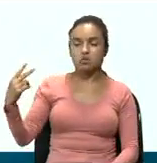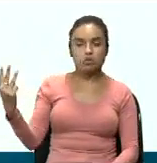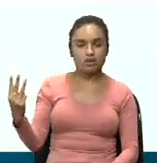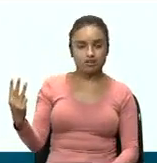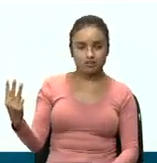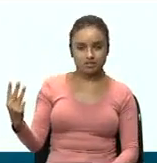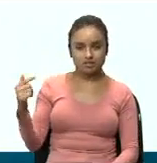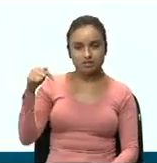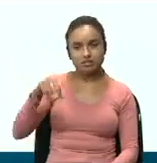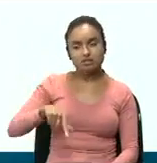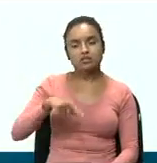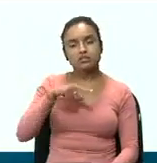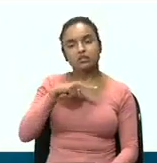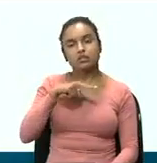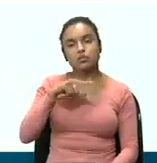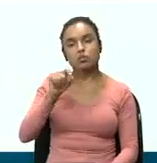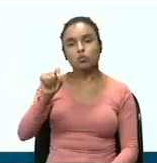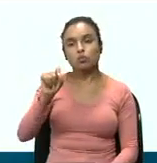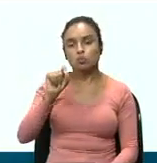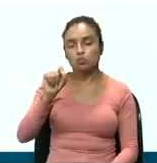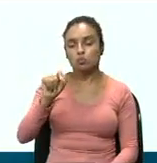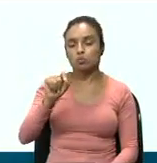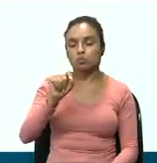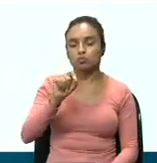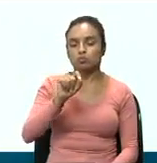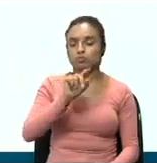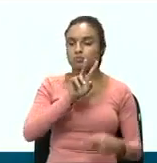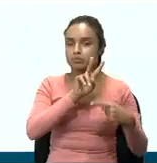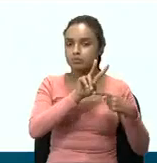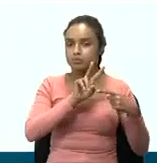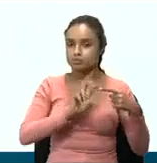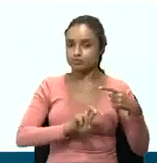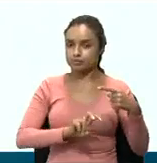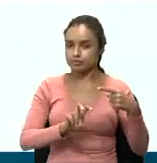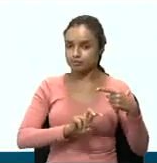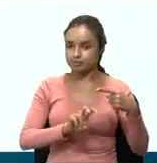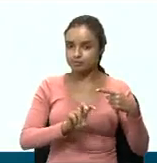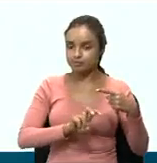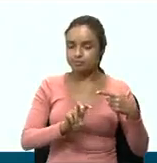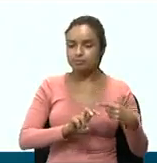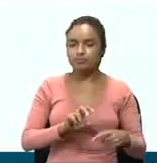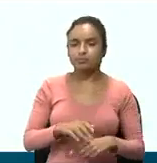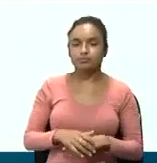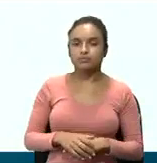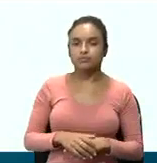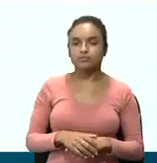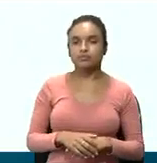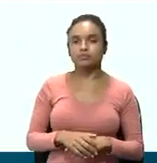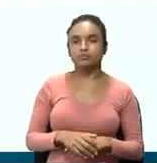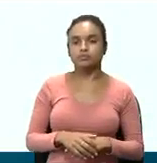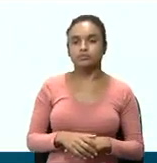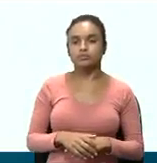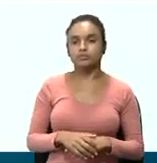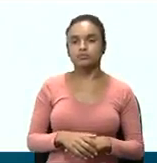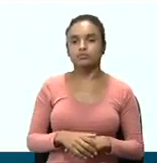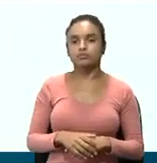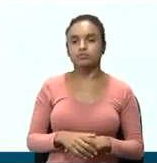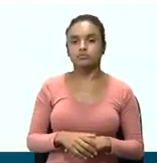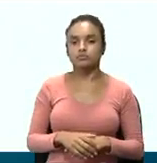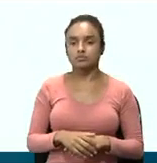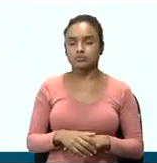tenho? Eu tenho, então, 2/5, aqui no caso,